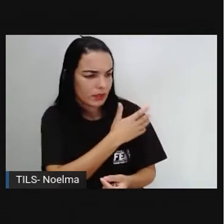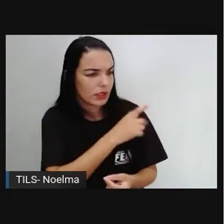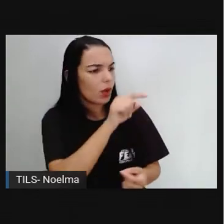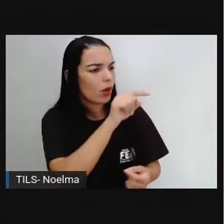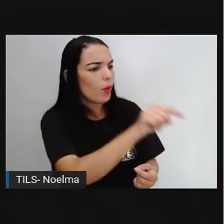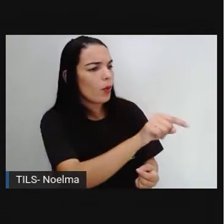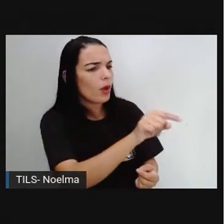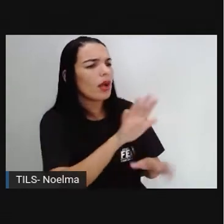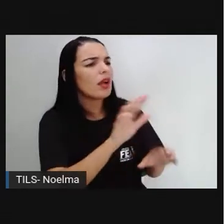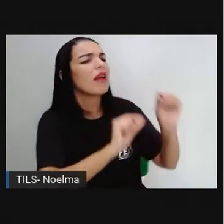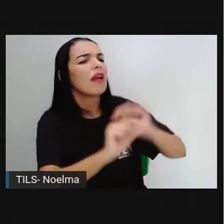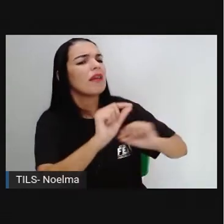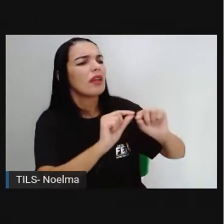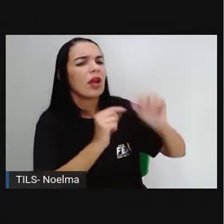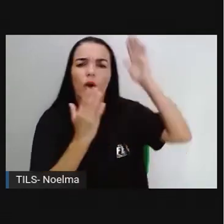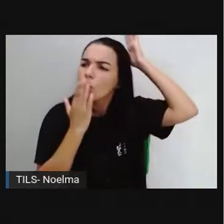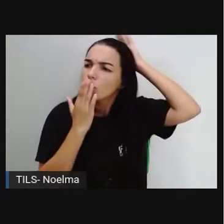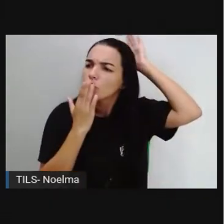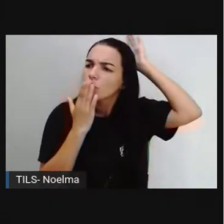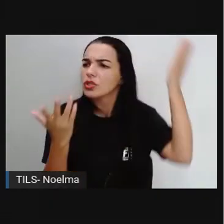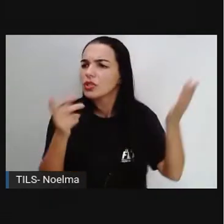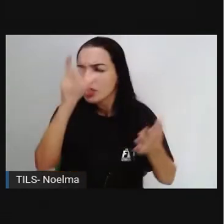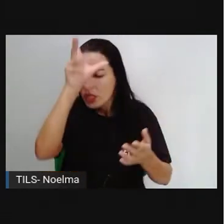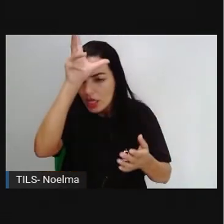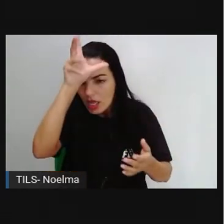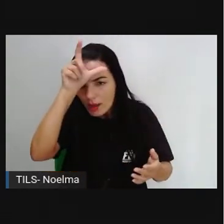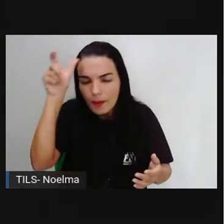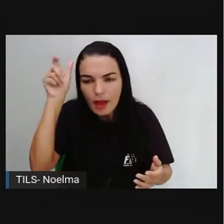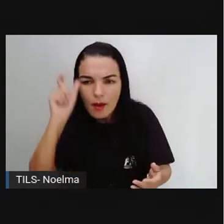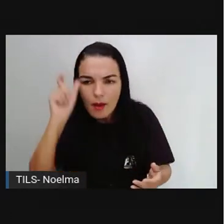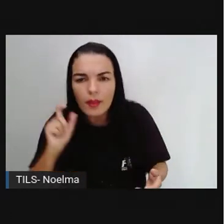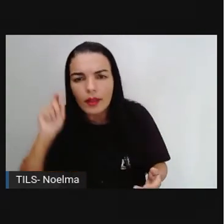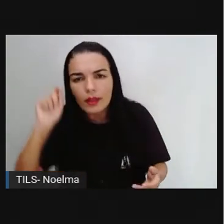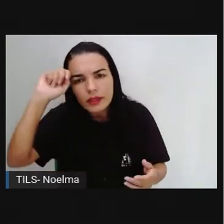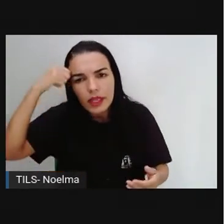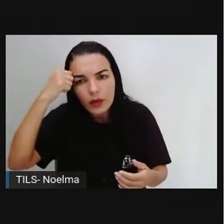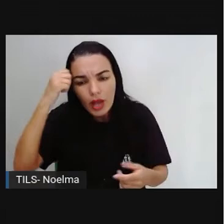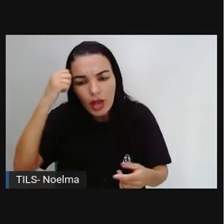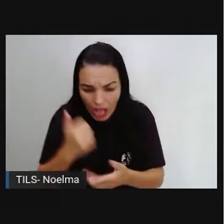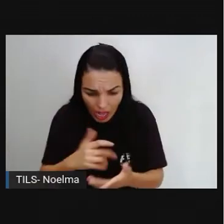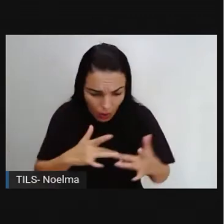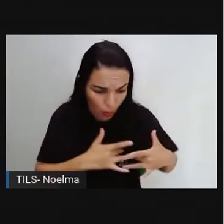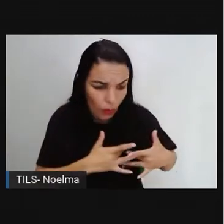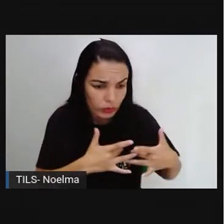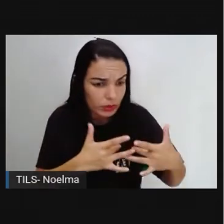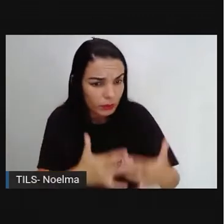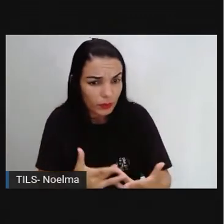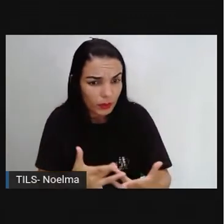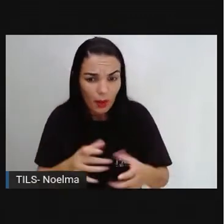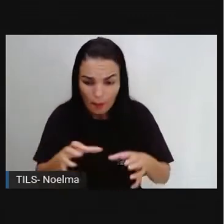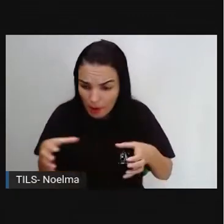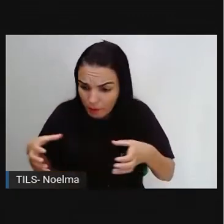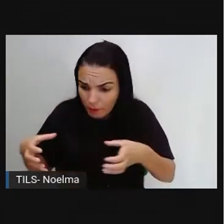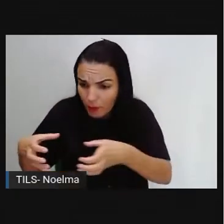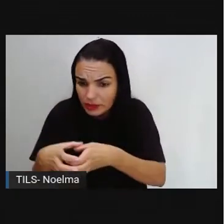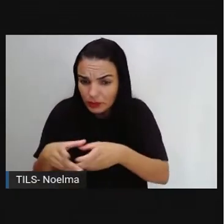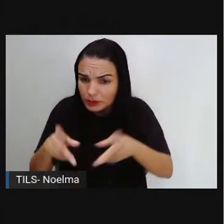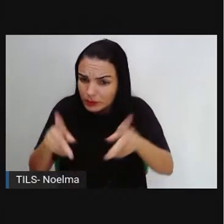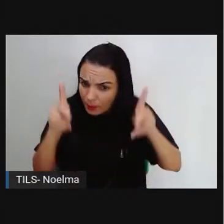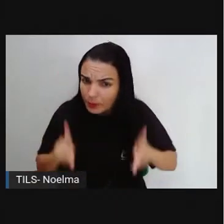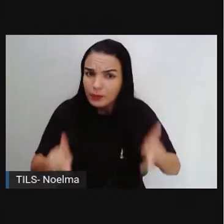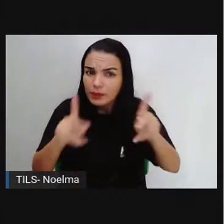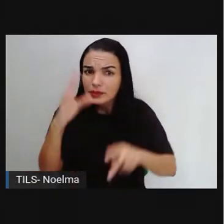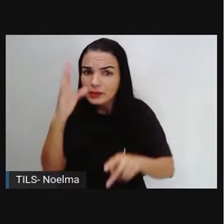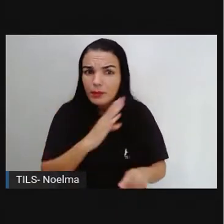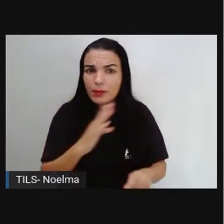é esse outro? É o indígena, é o negro, que contribuíram para a formação do povo brasileiro. Os primeiros a pisar um solo, e os primeiros